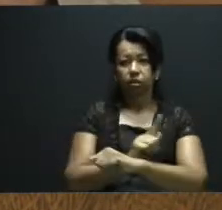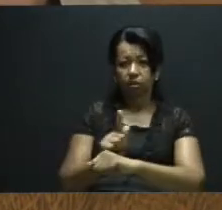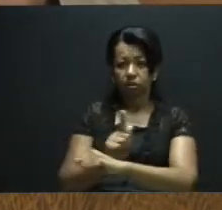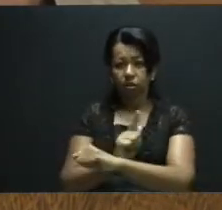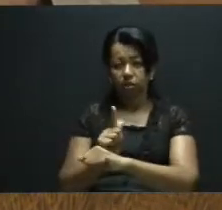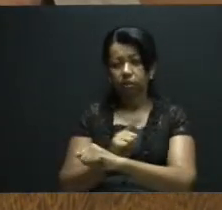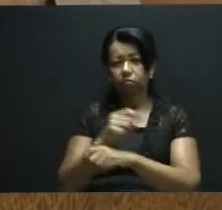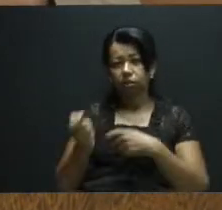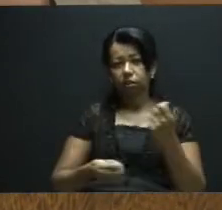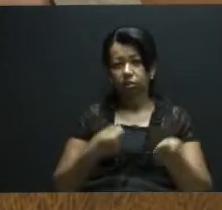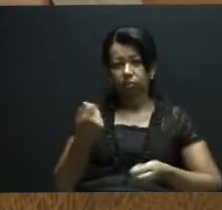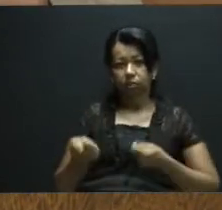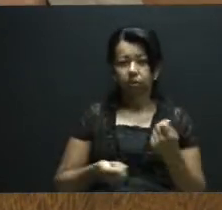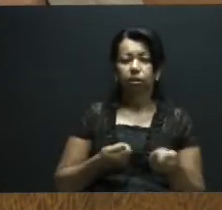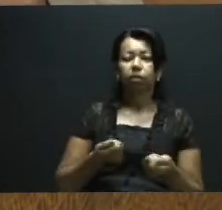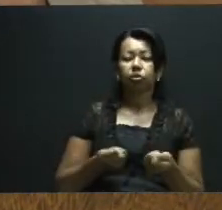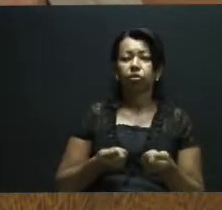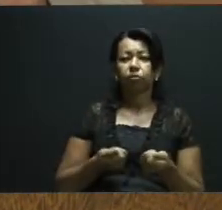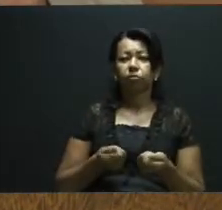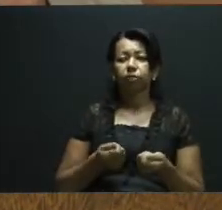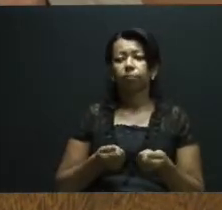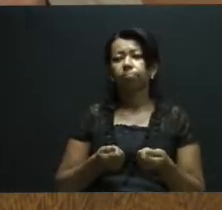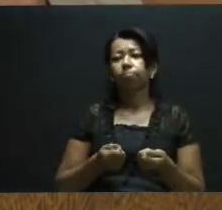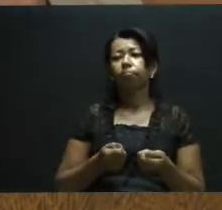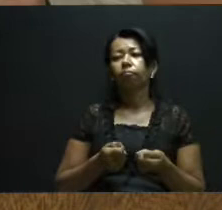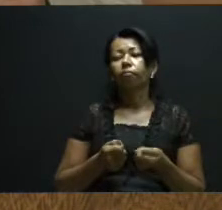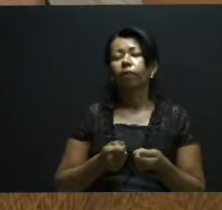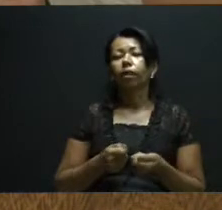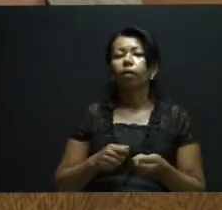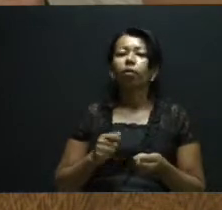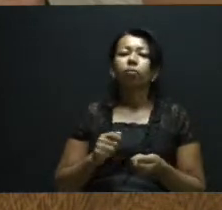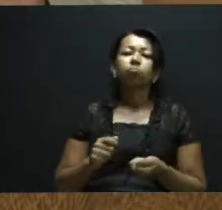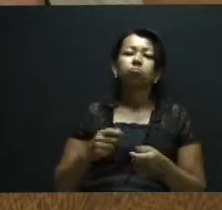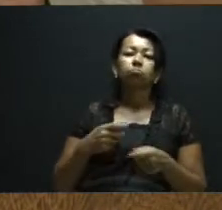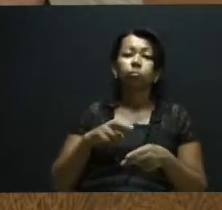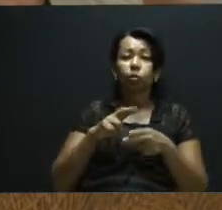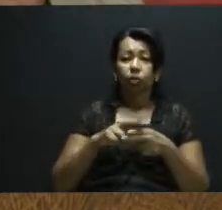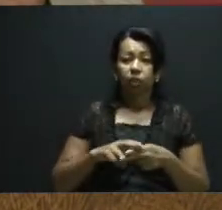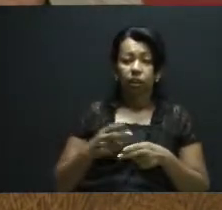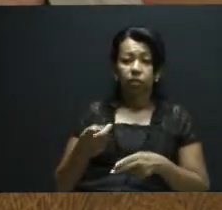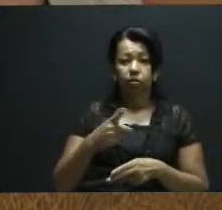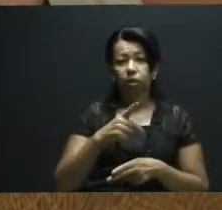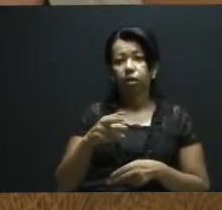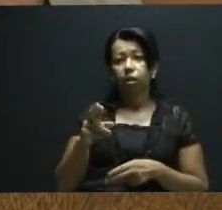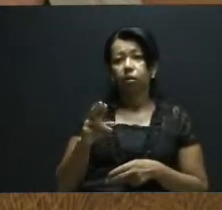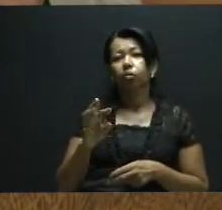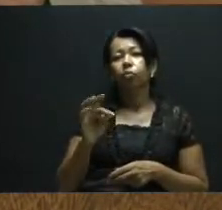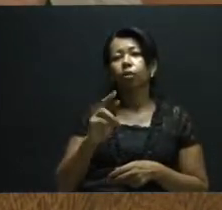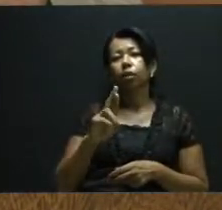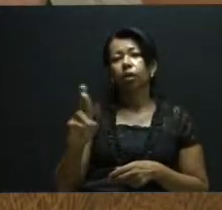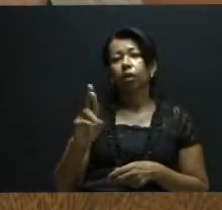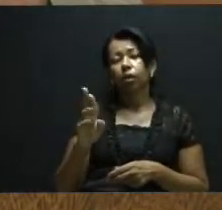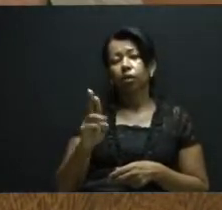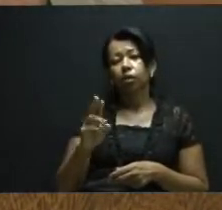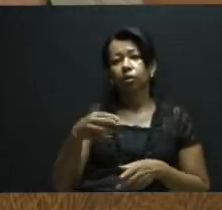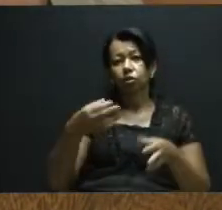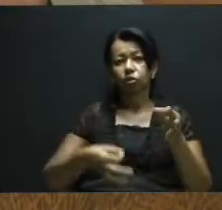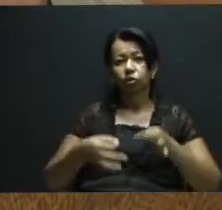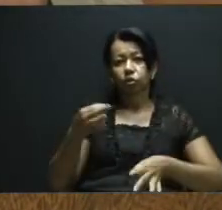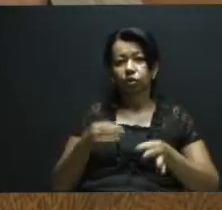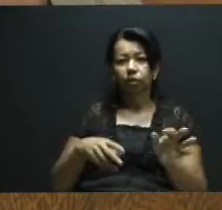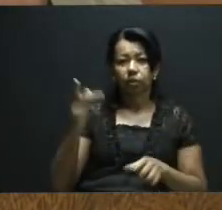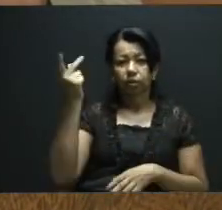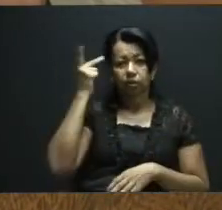administrativa e mais demais disso o tribunal de justiça do estado de são paulo já se